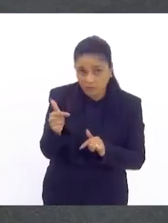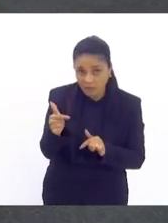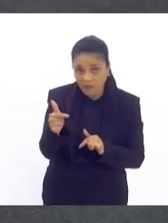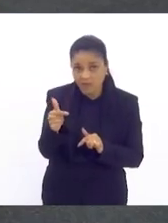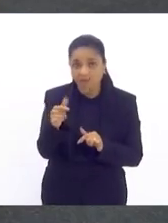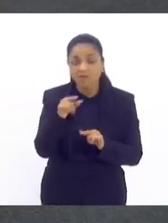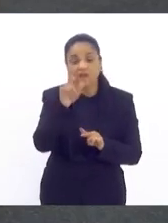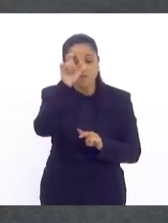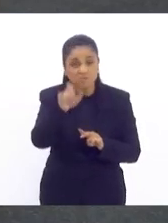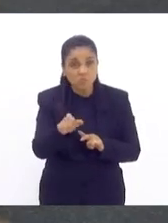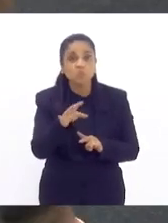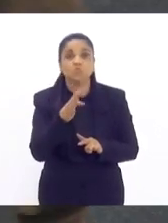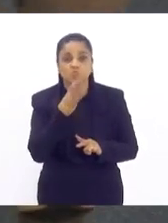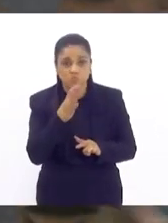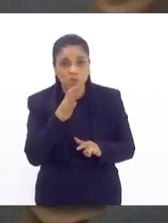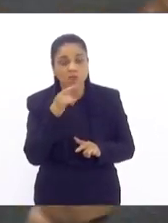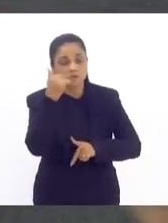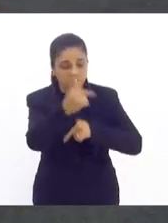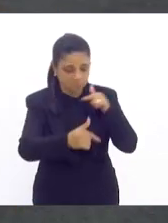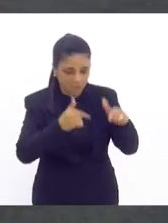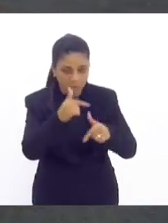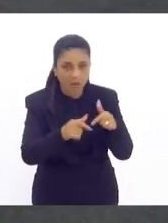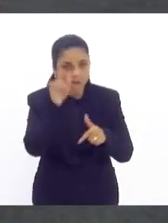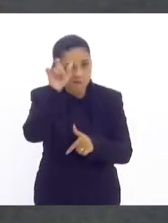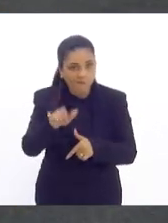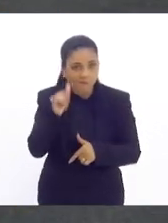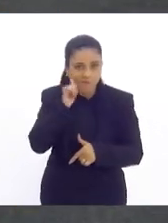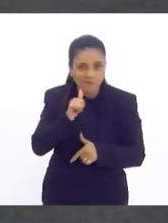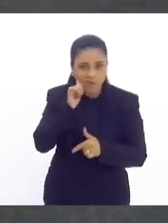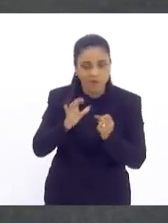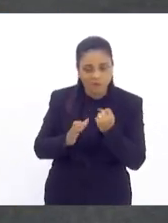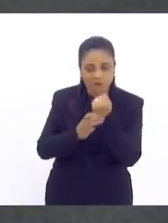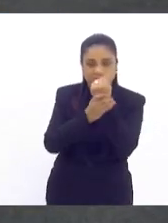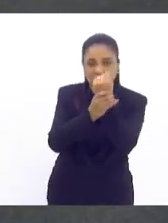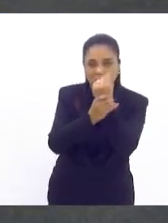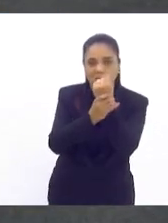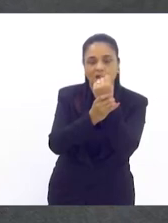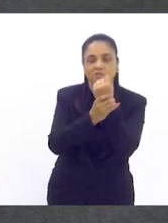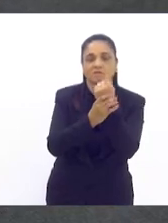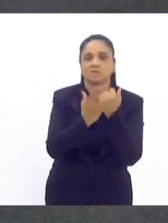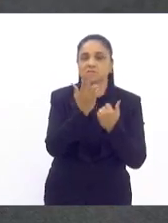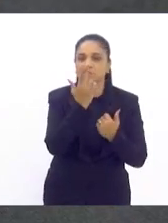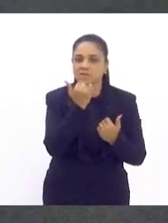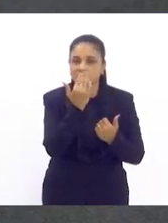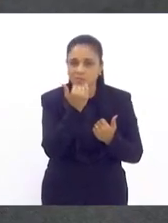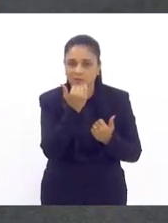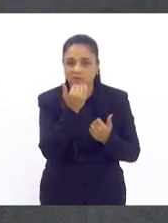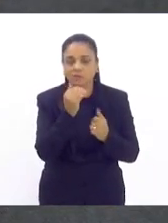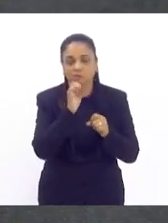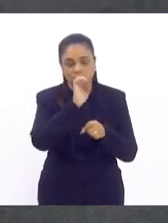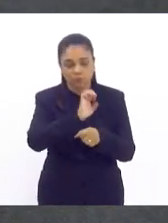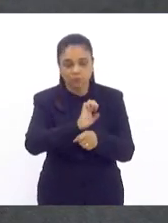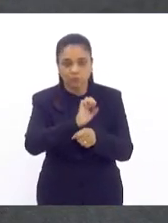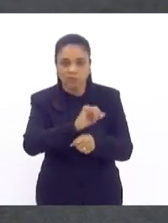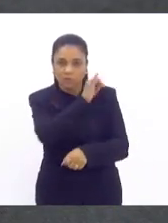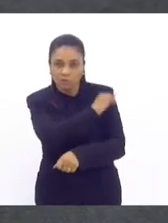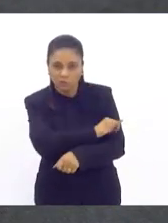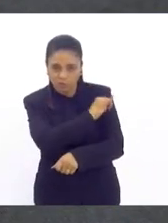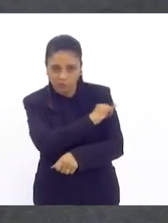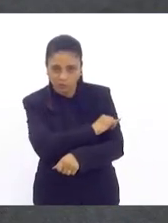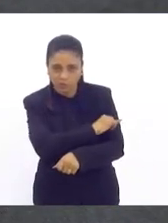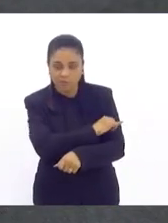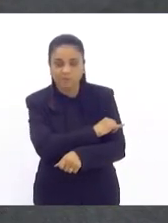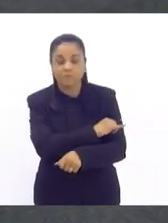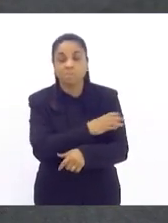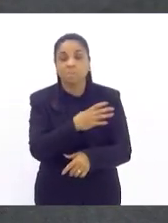daquelas que concretamente trabalham para garantia da segurança alimentar no estado do Rio de Janeiro Então nesse sentido